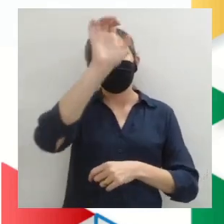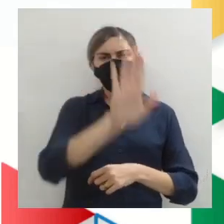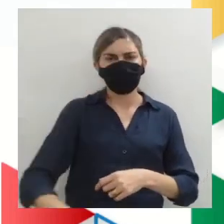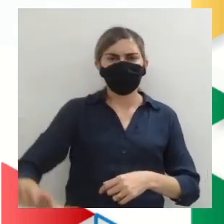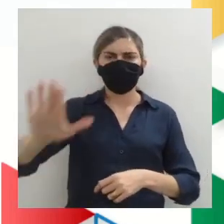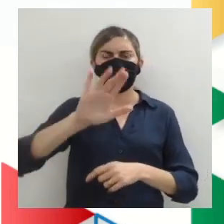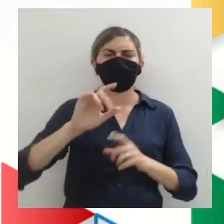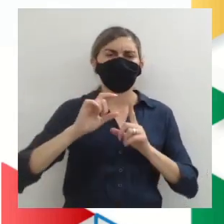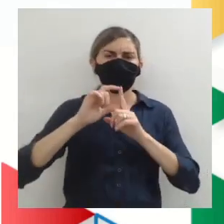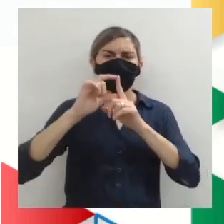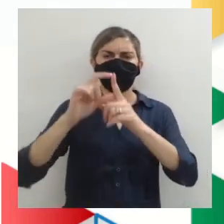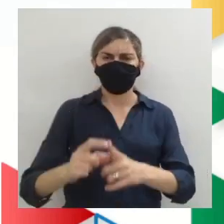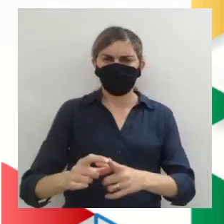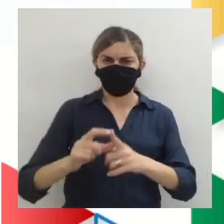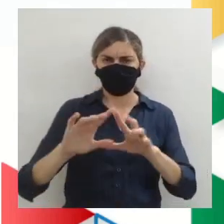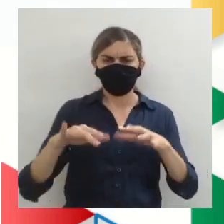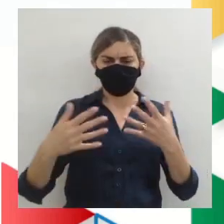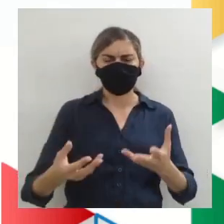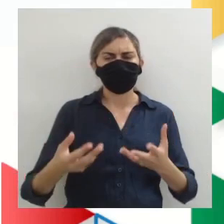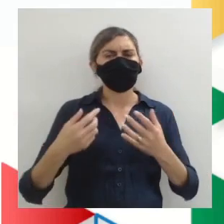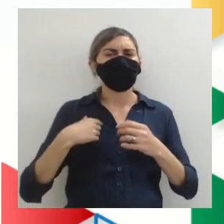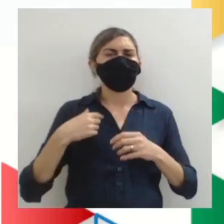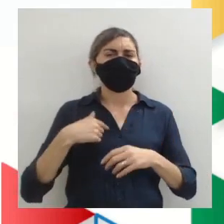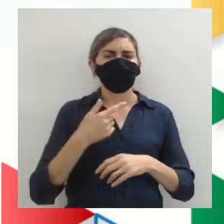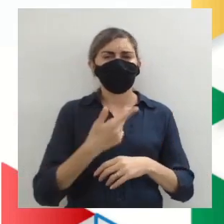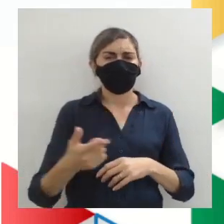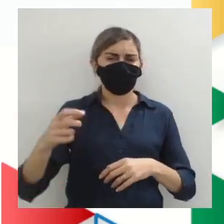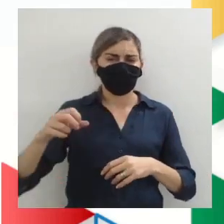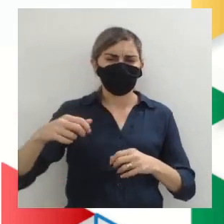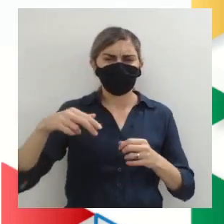Essas palavras que estão em destaque, elas serão